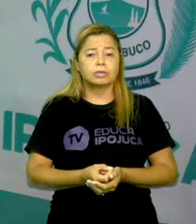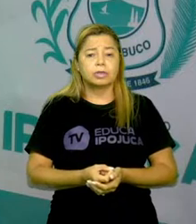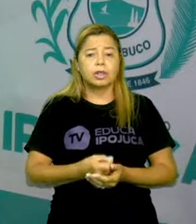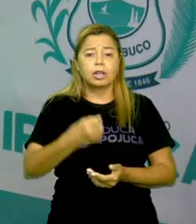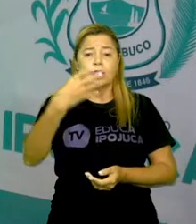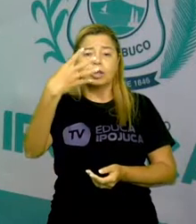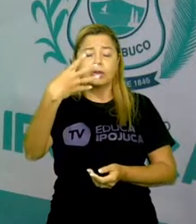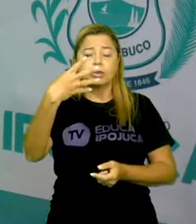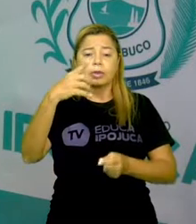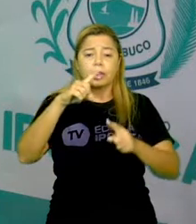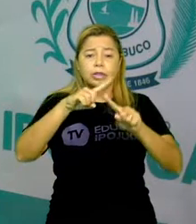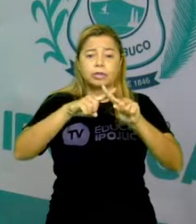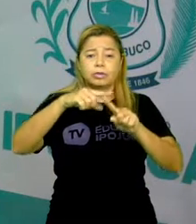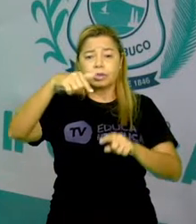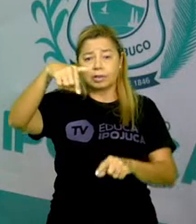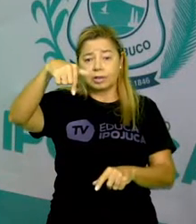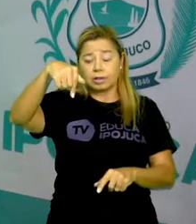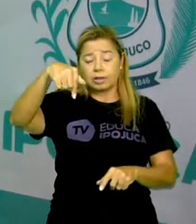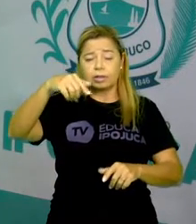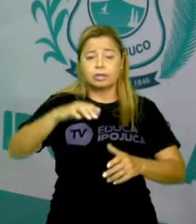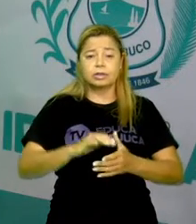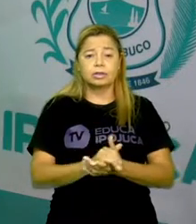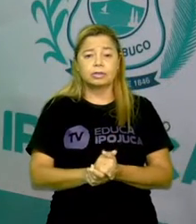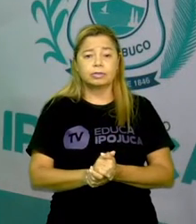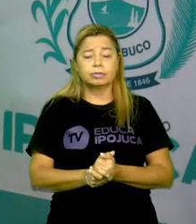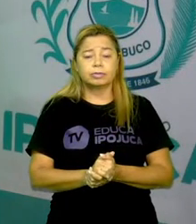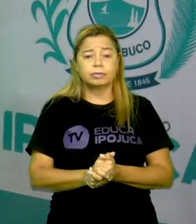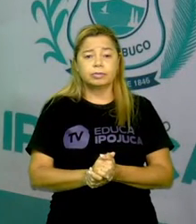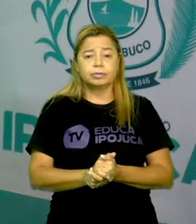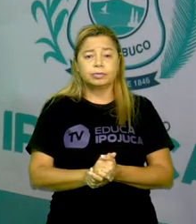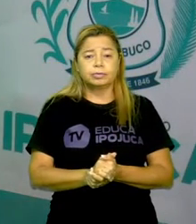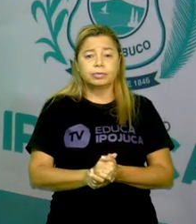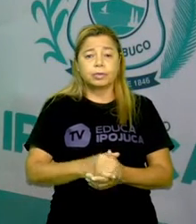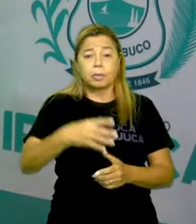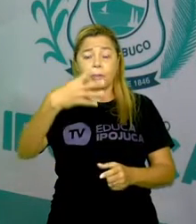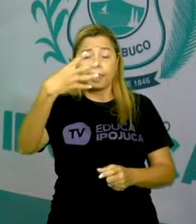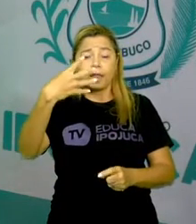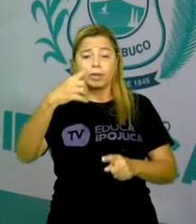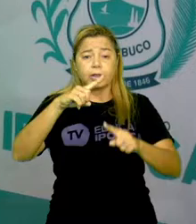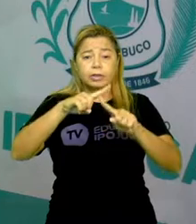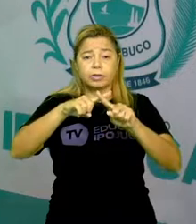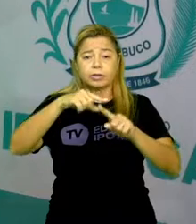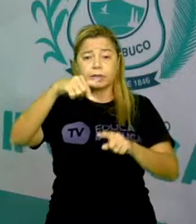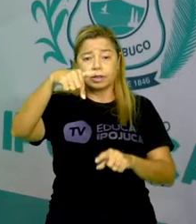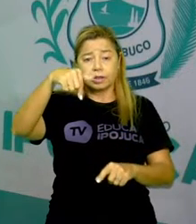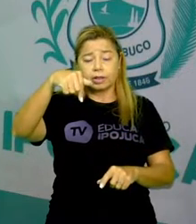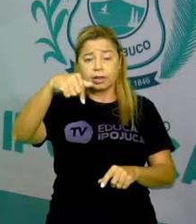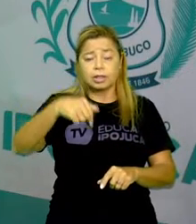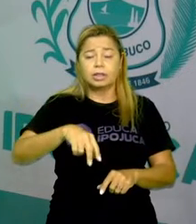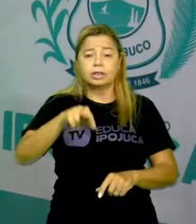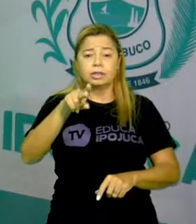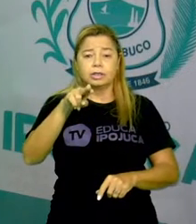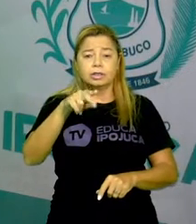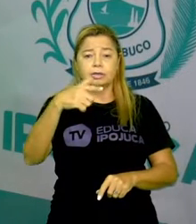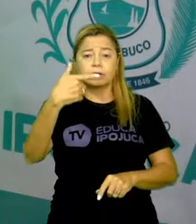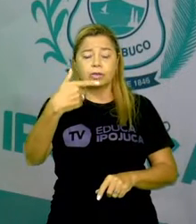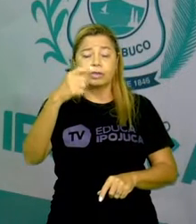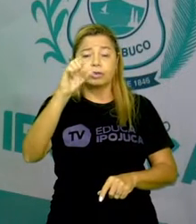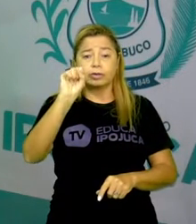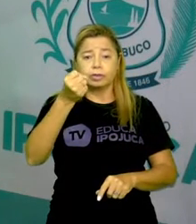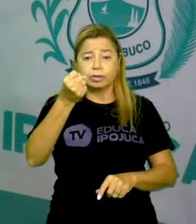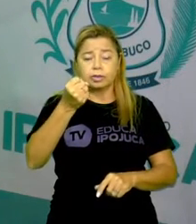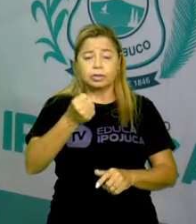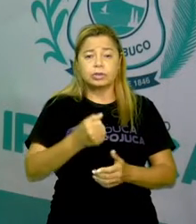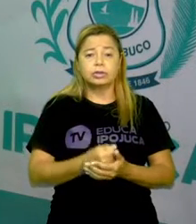vezes 7 centenas agora. 4 vezes 7 centenas vão dar 28